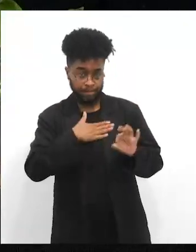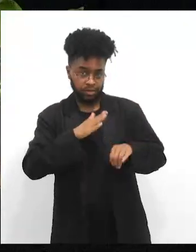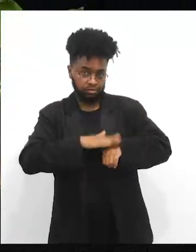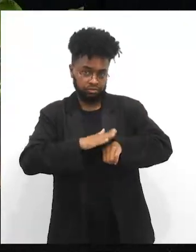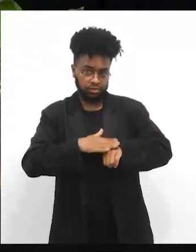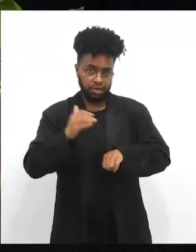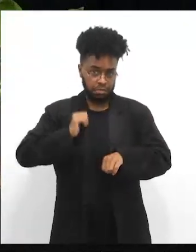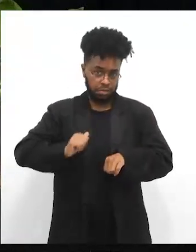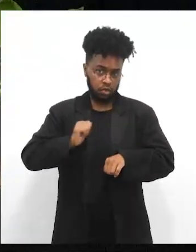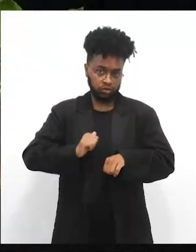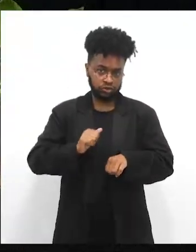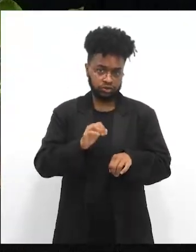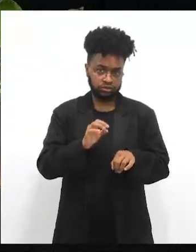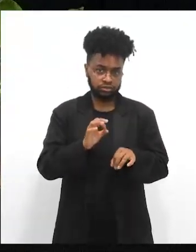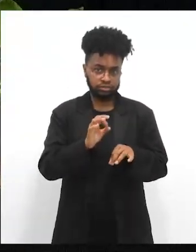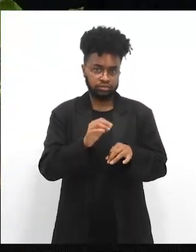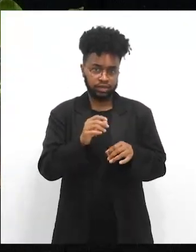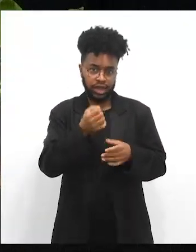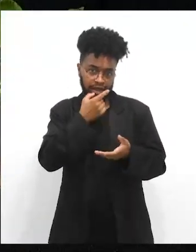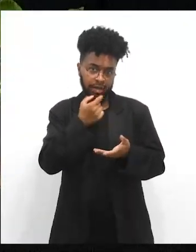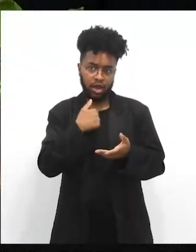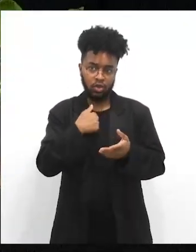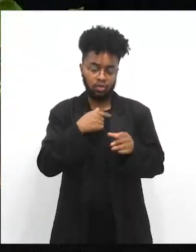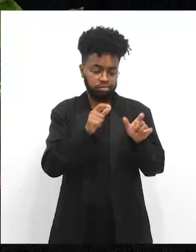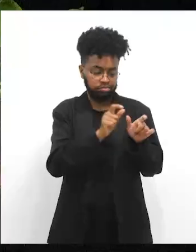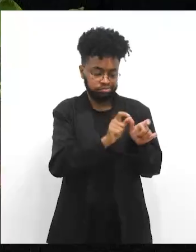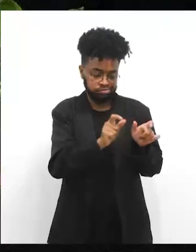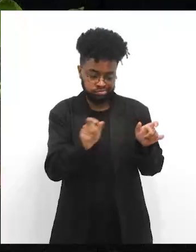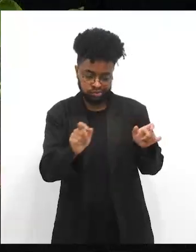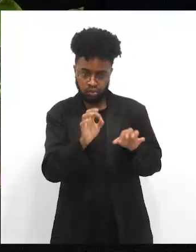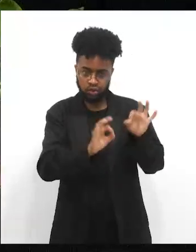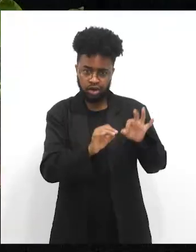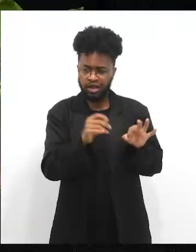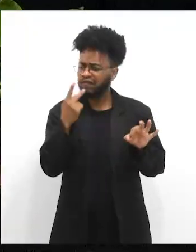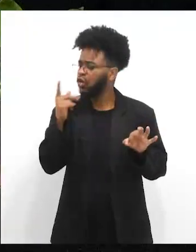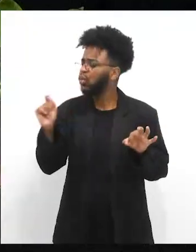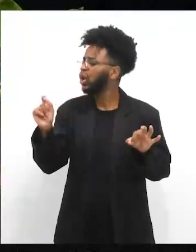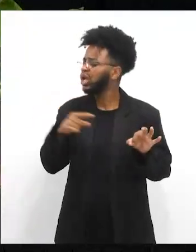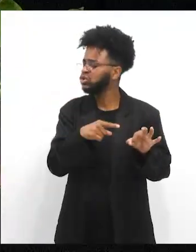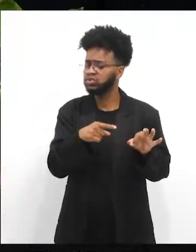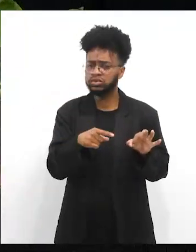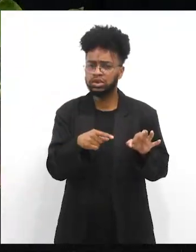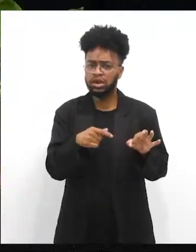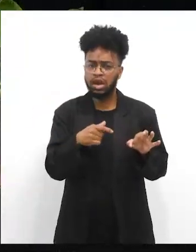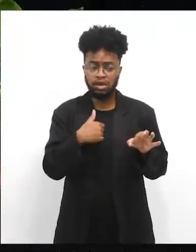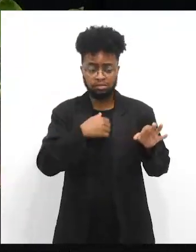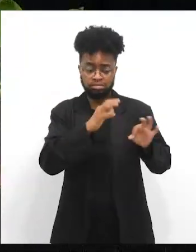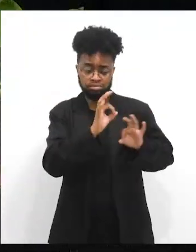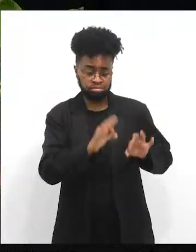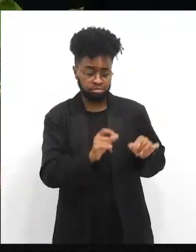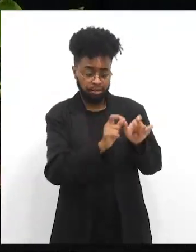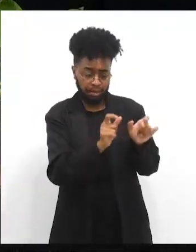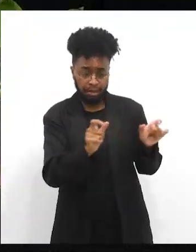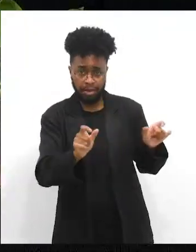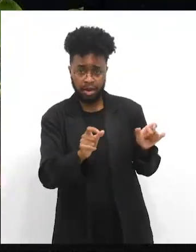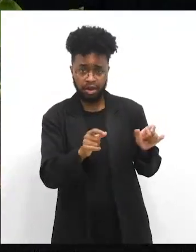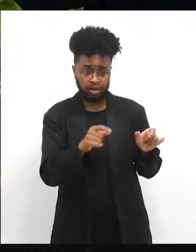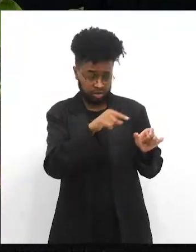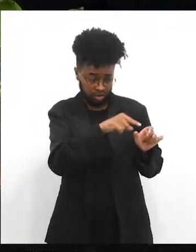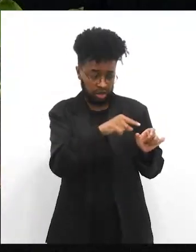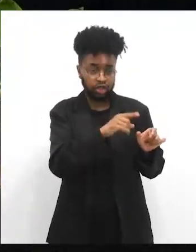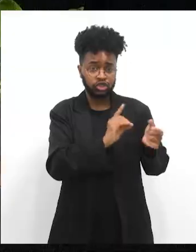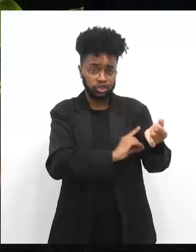minha bolsinha de remédio, mas só que eu tenho separado em cápsulas. Ele: que isso, mano? Eu falei: eu separo por